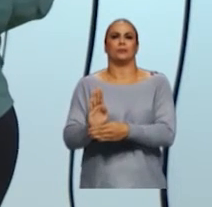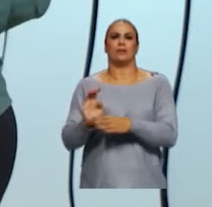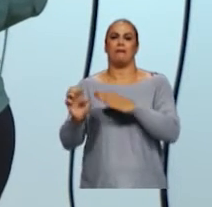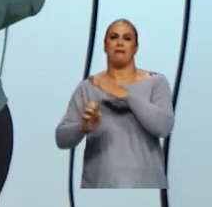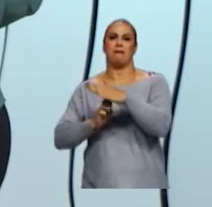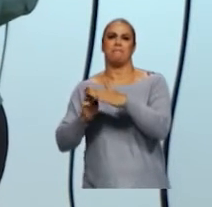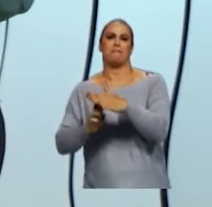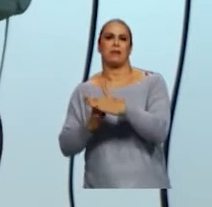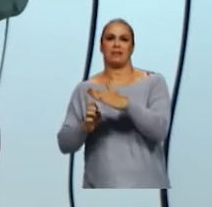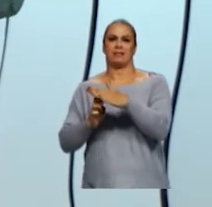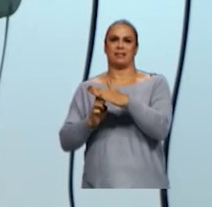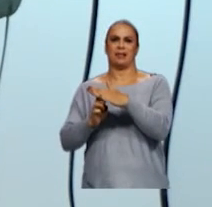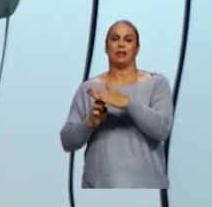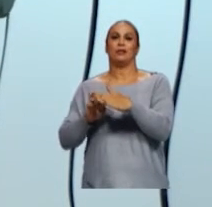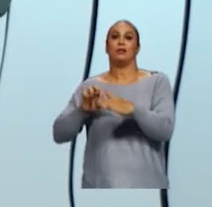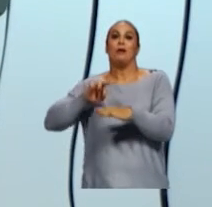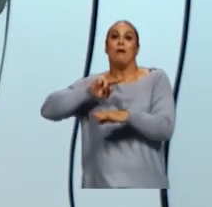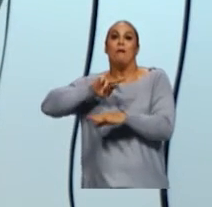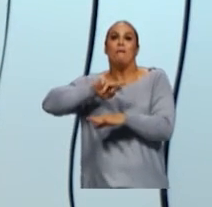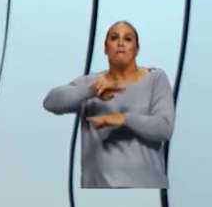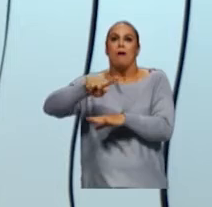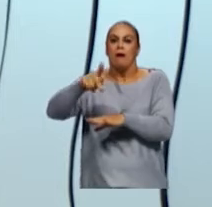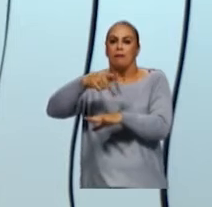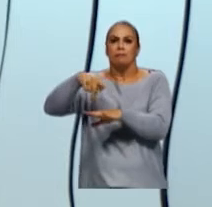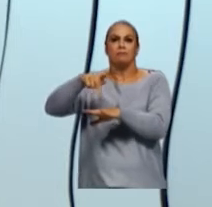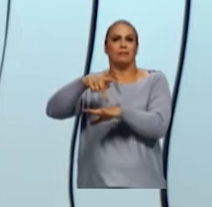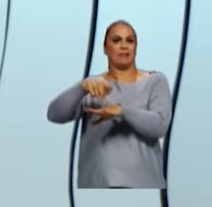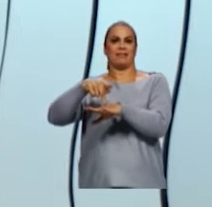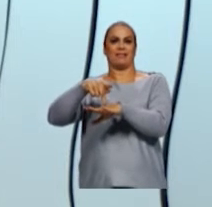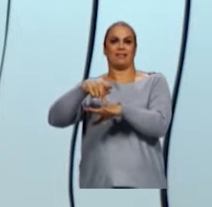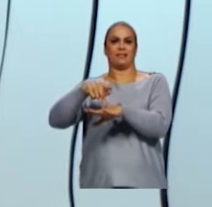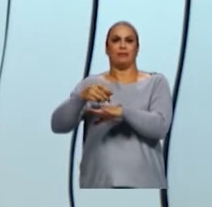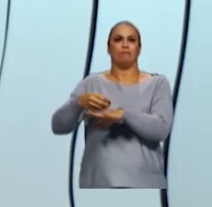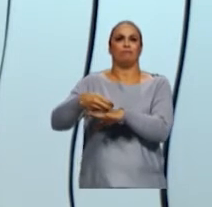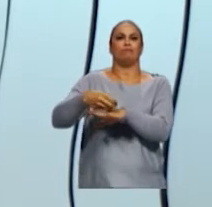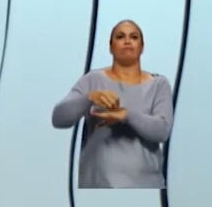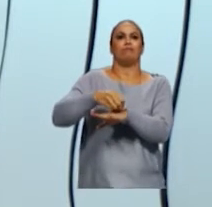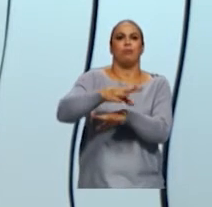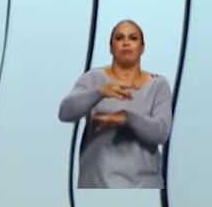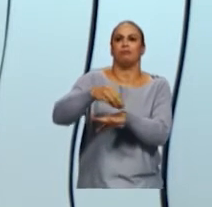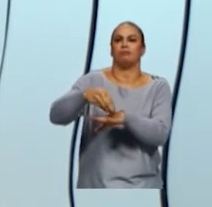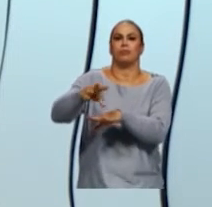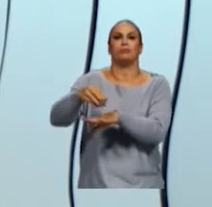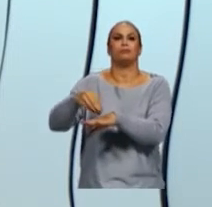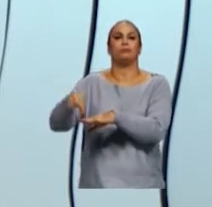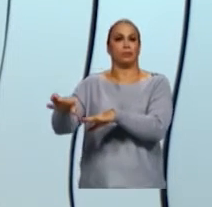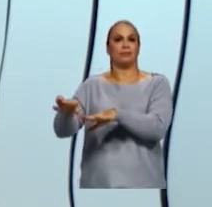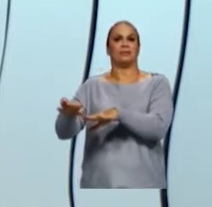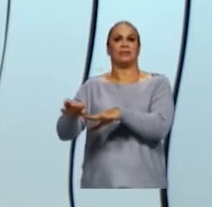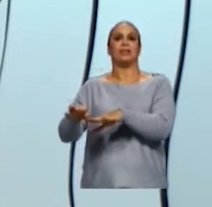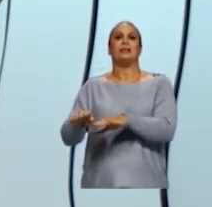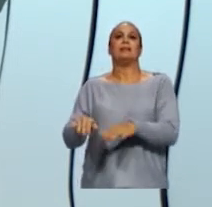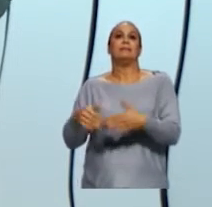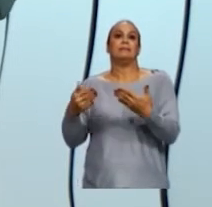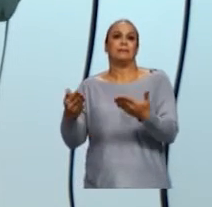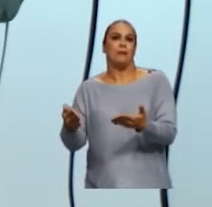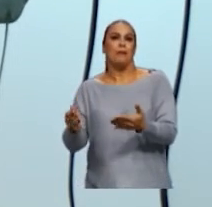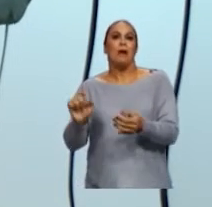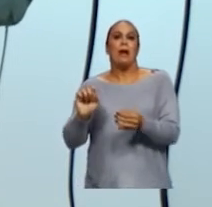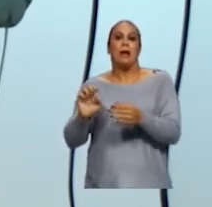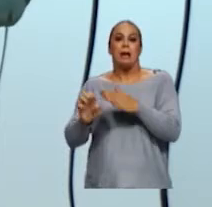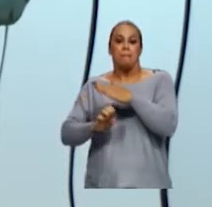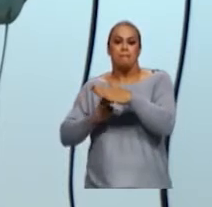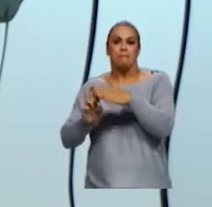aquelas empresas que o seu produto é produzido em uma série de países, a sua linha de